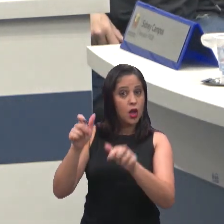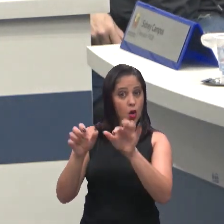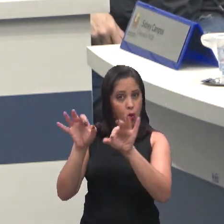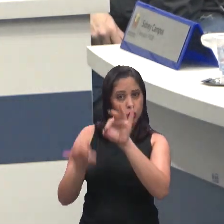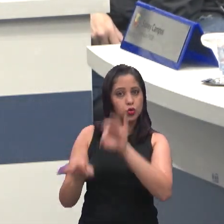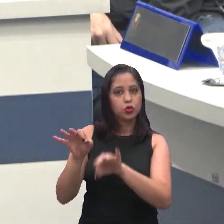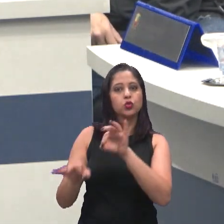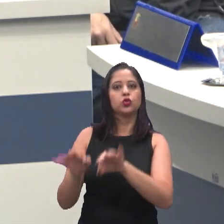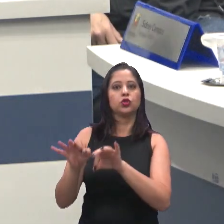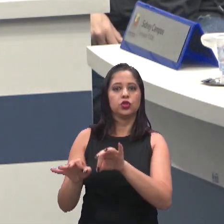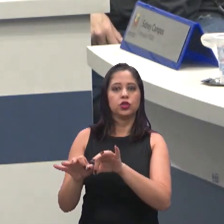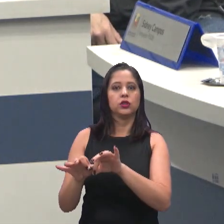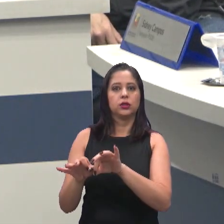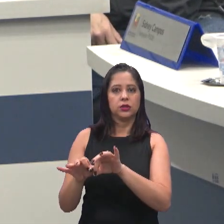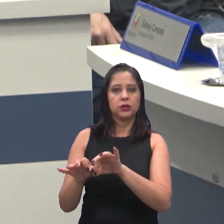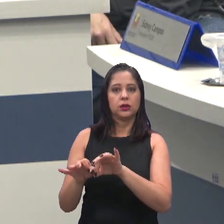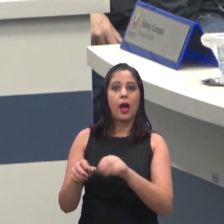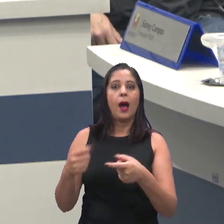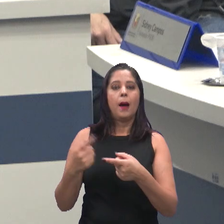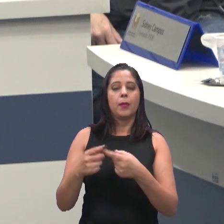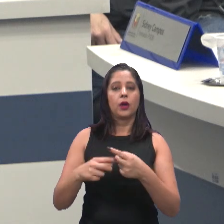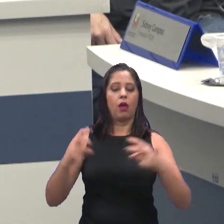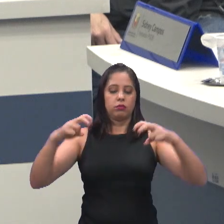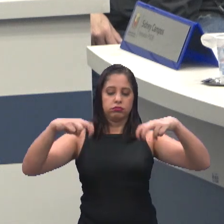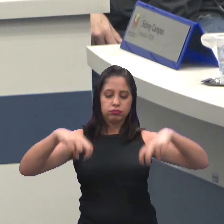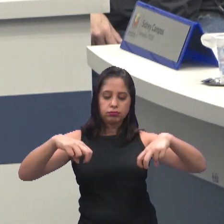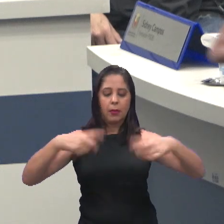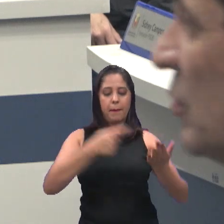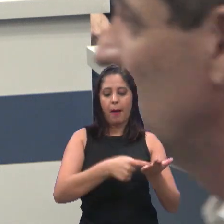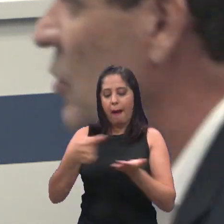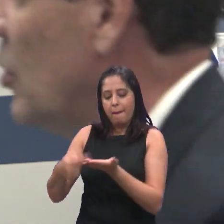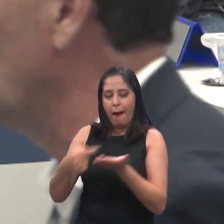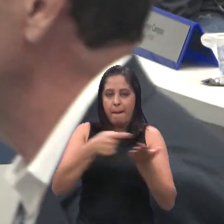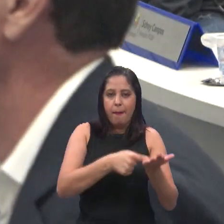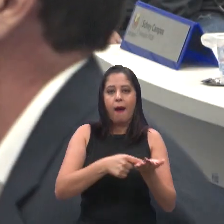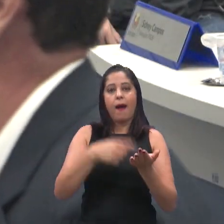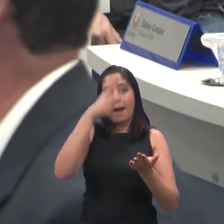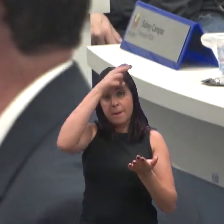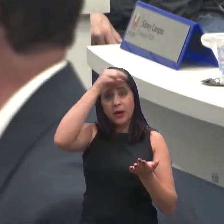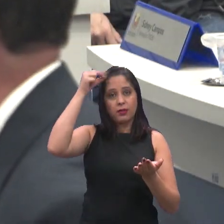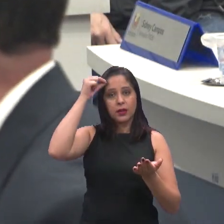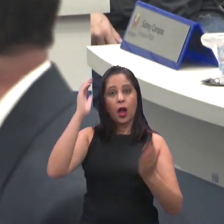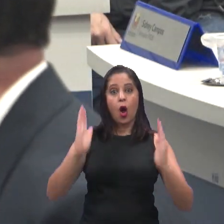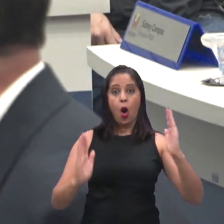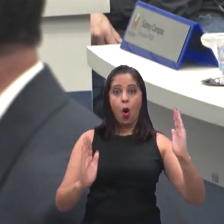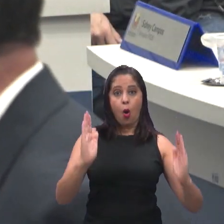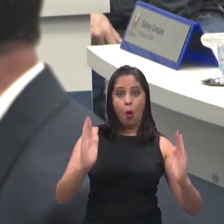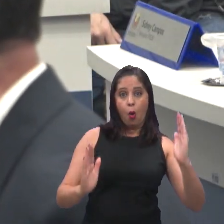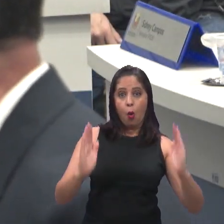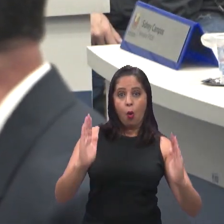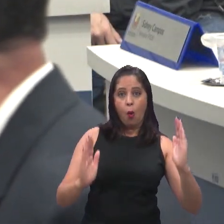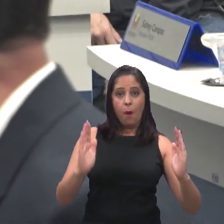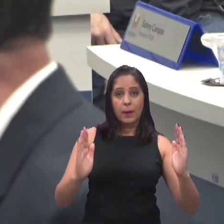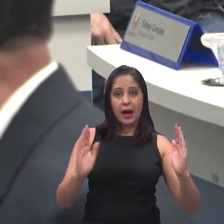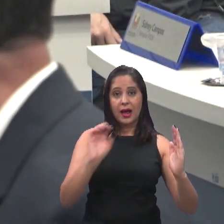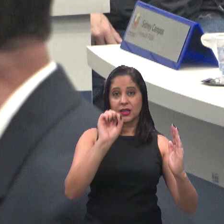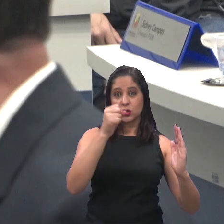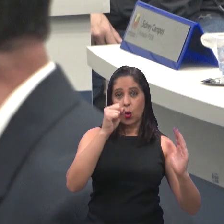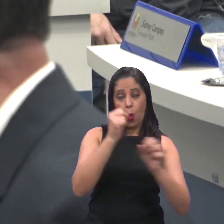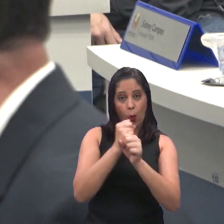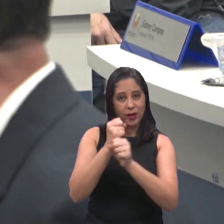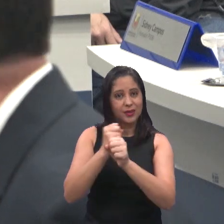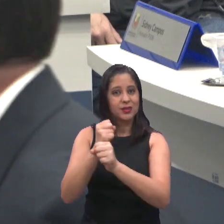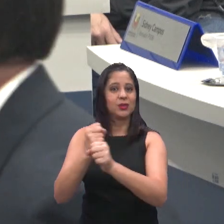aí sentaram para negociar junto à prefeitura, e o prazo de regularização é 8 anos. Ele